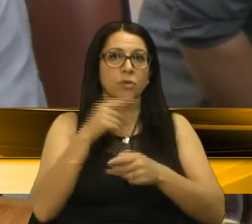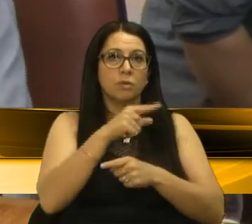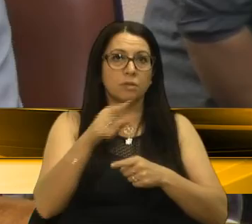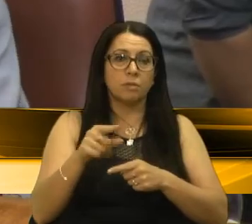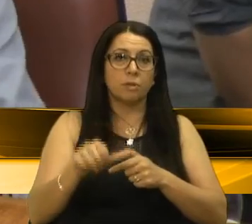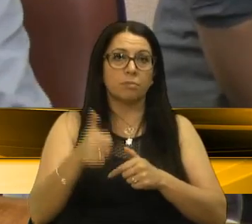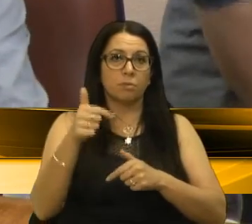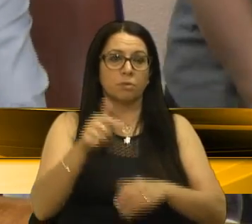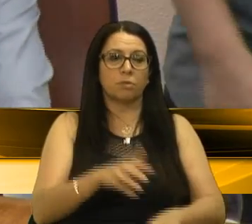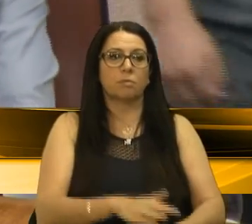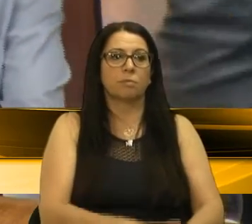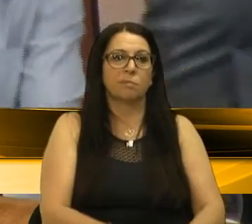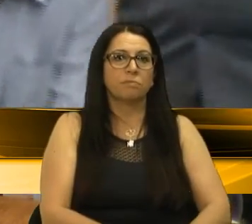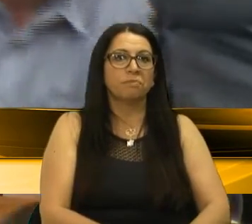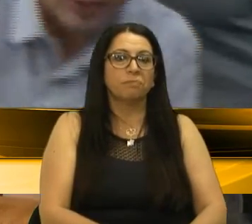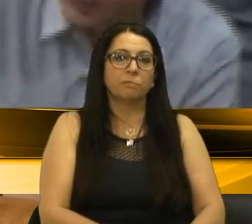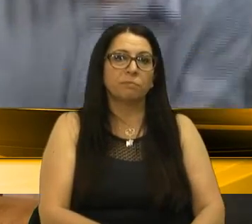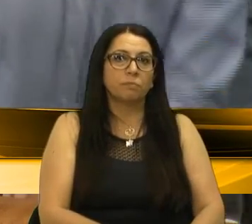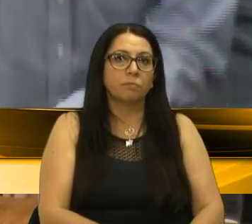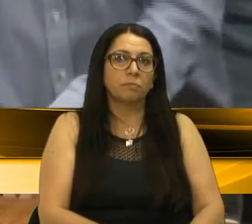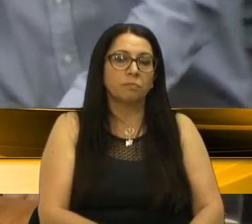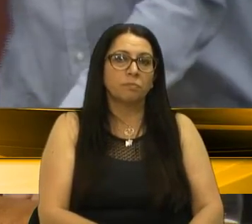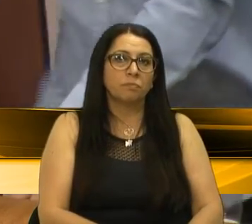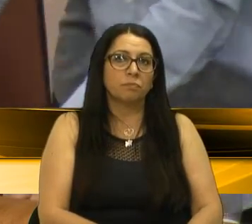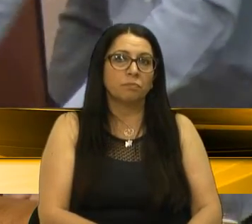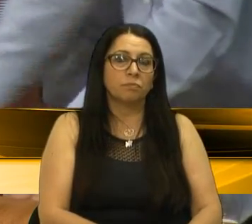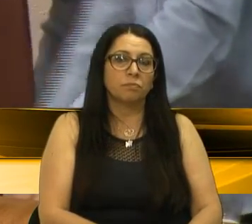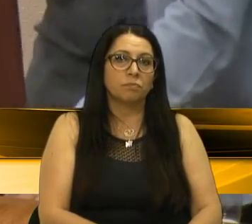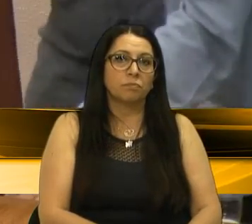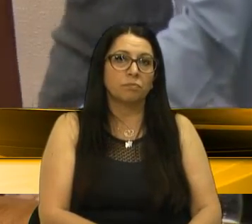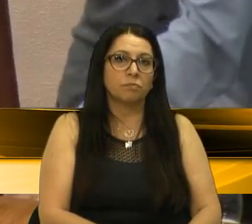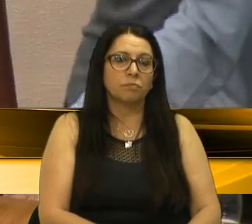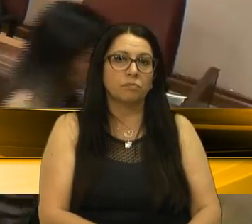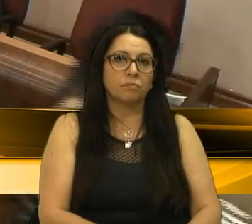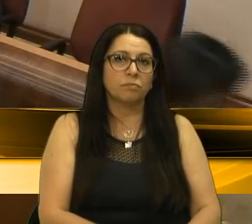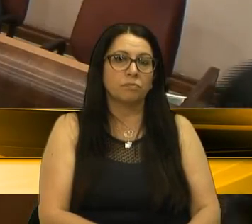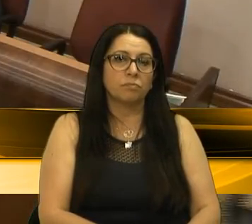grau. Tranquilo? Parágrafo 5º.